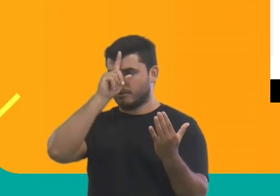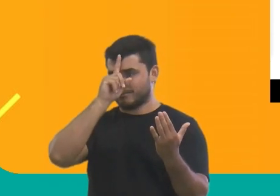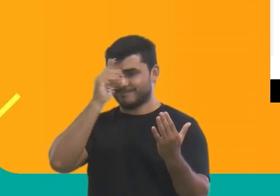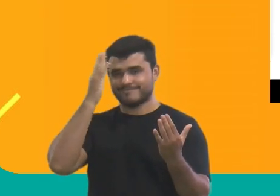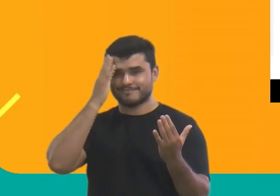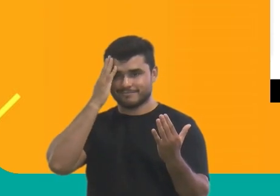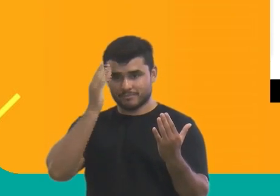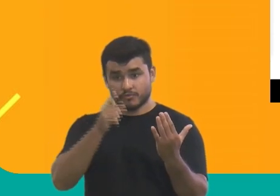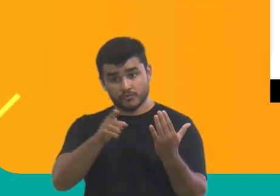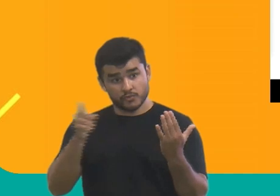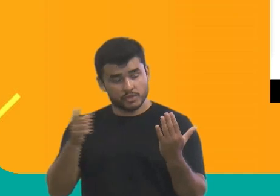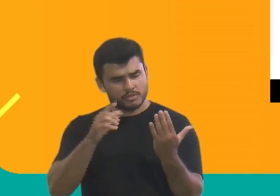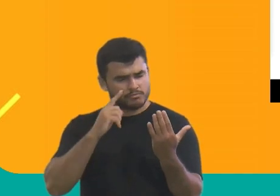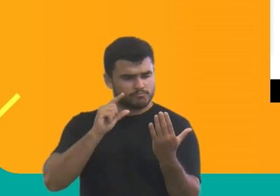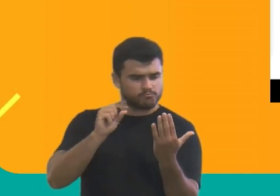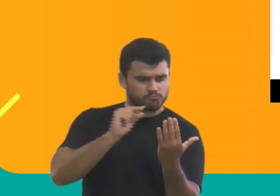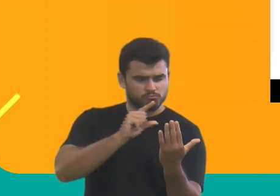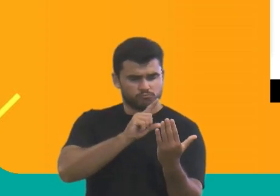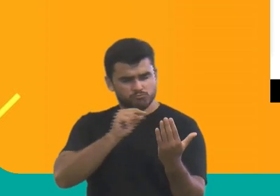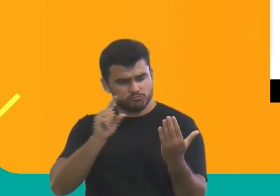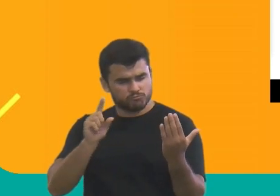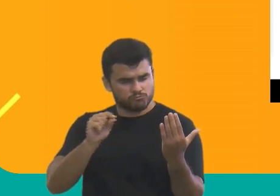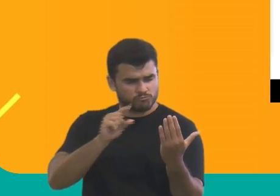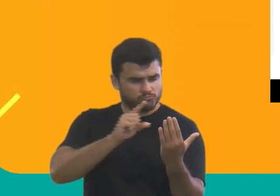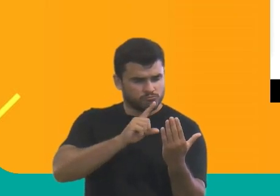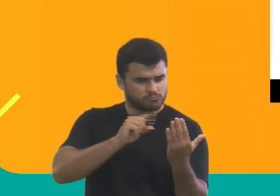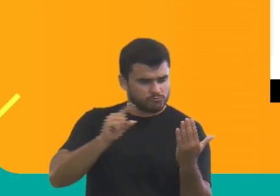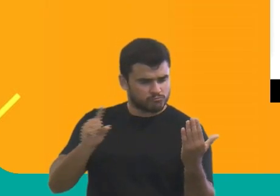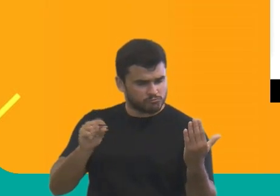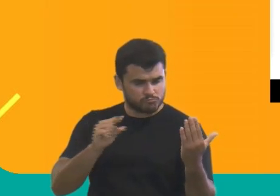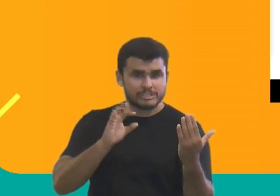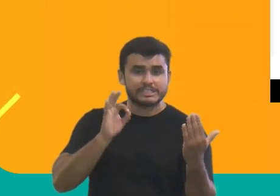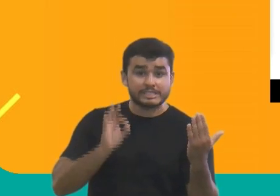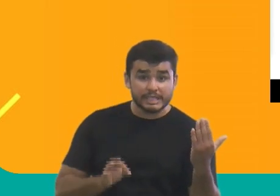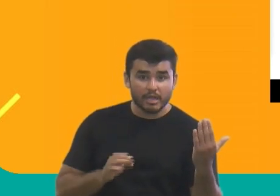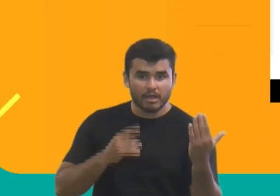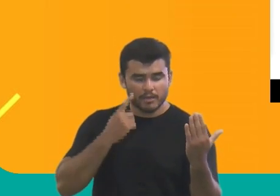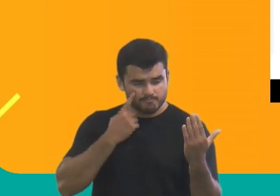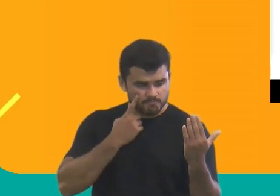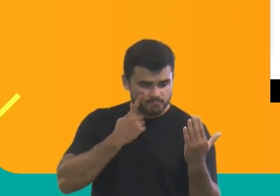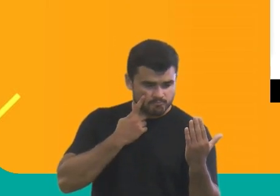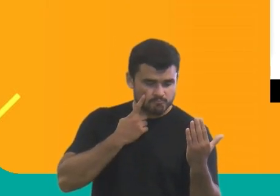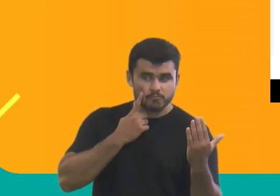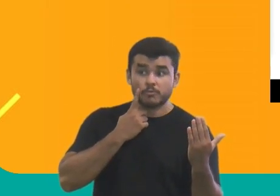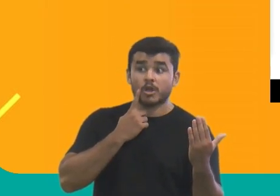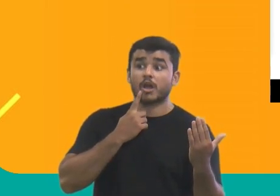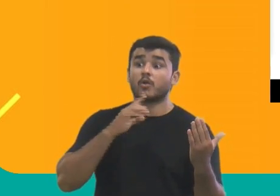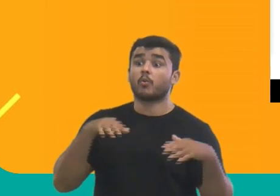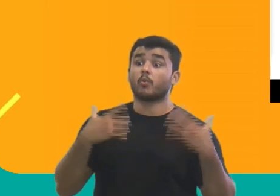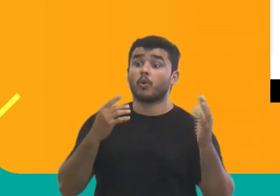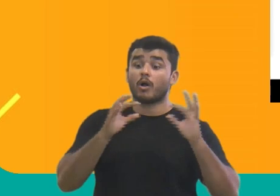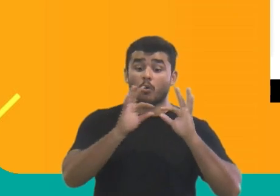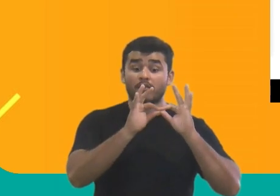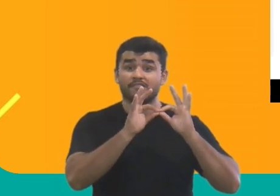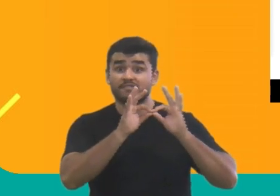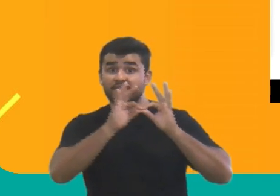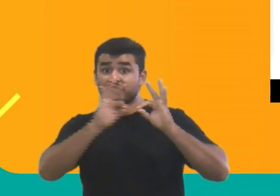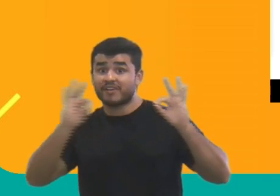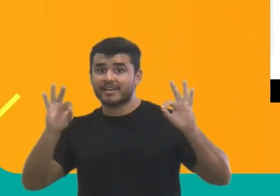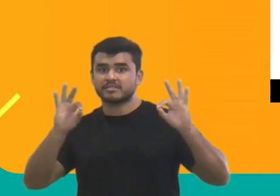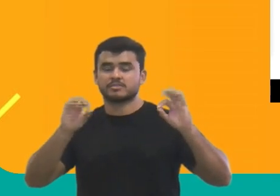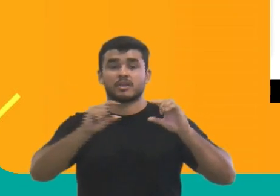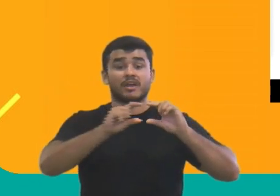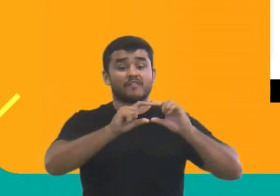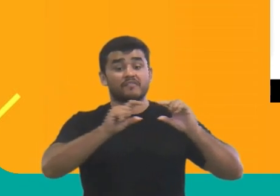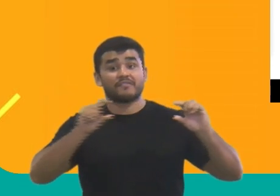que você absorveu do texto. Procure o comando de pergunta. O que que ele quer? Beleza. O que que ele